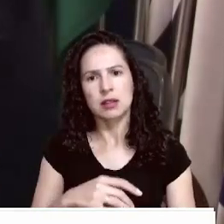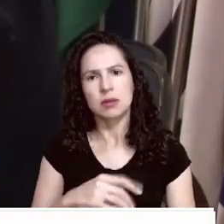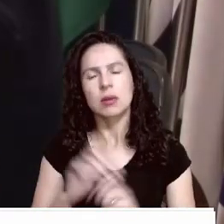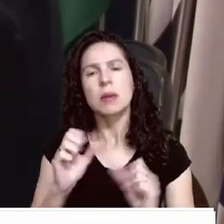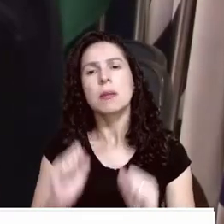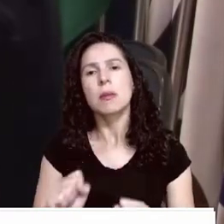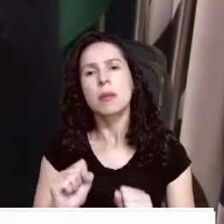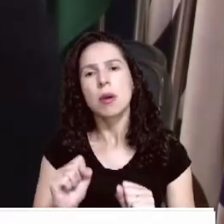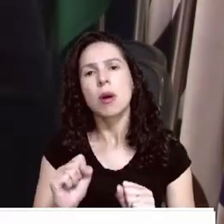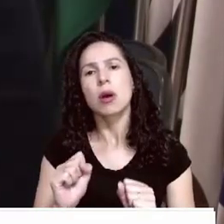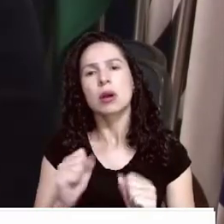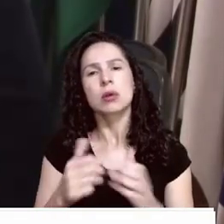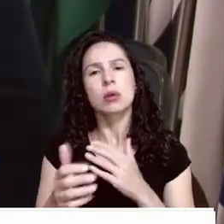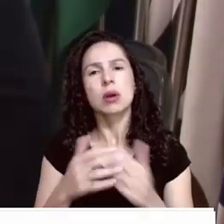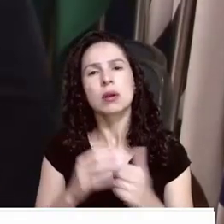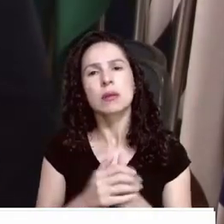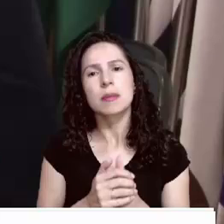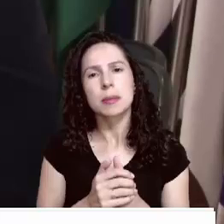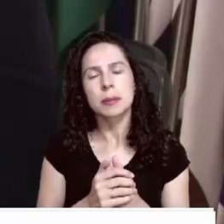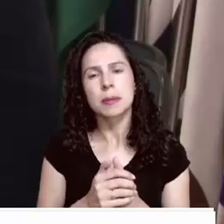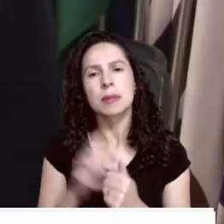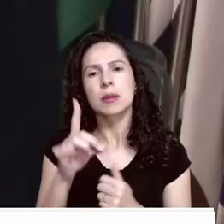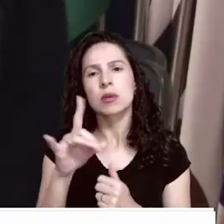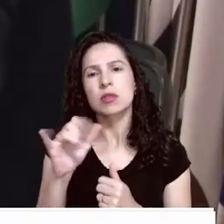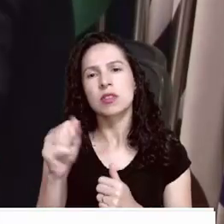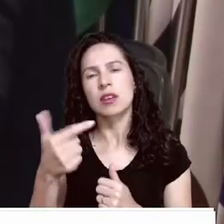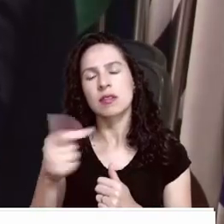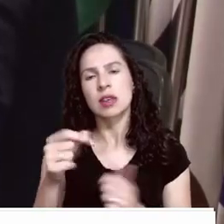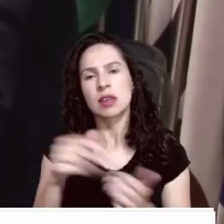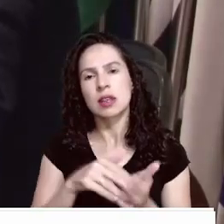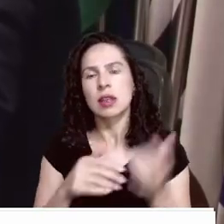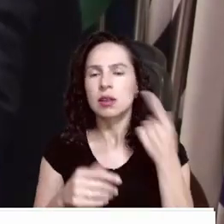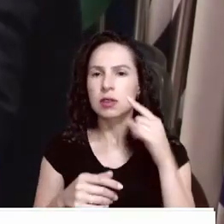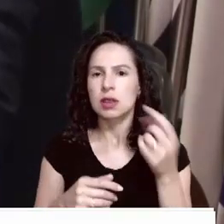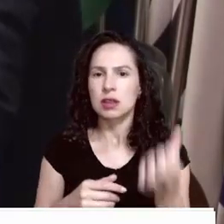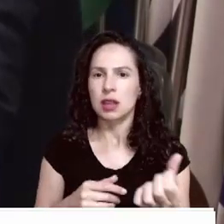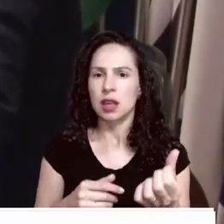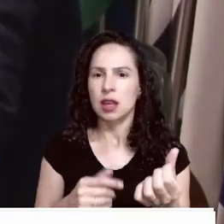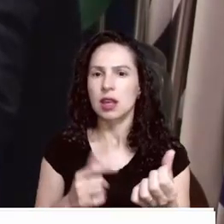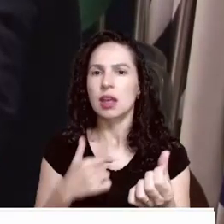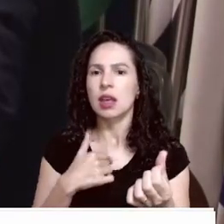forma. Do dia 20 ao dia 6, isso aí é responsabilidade minha.